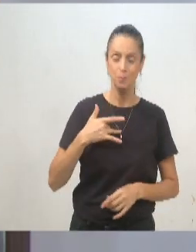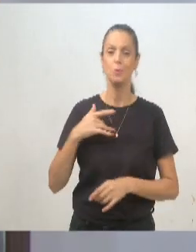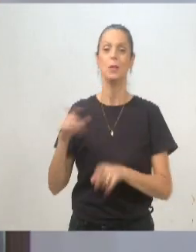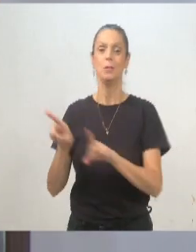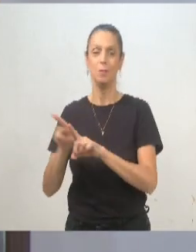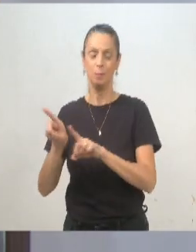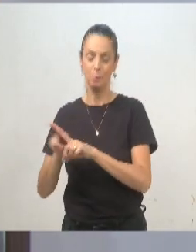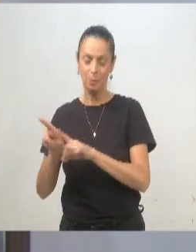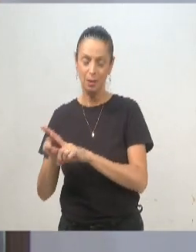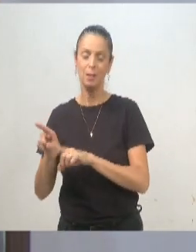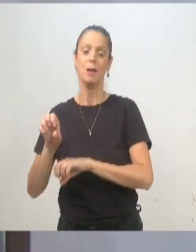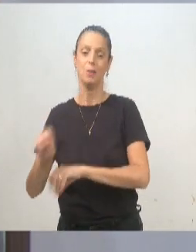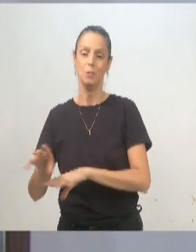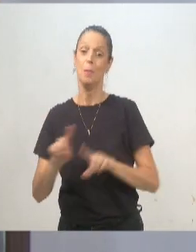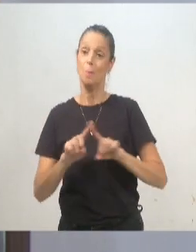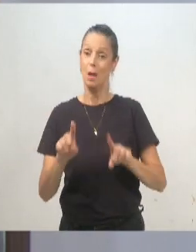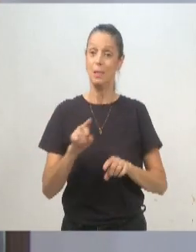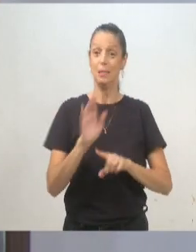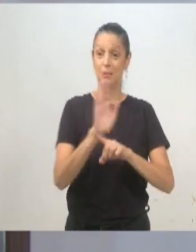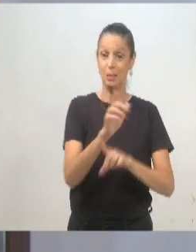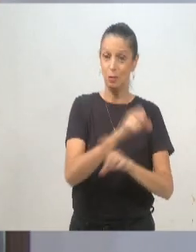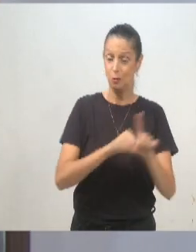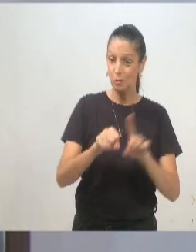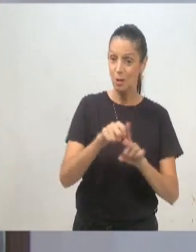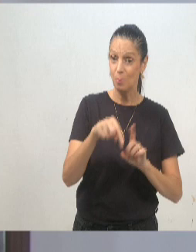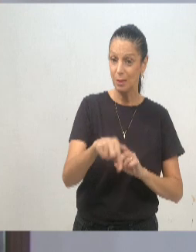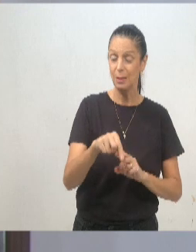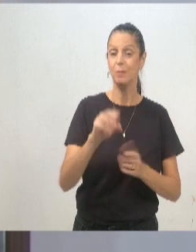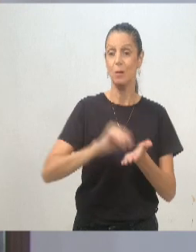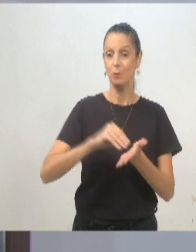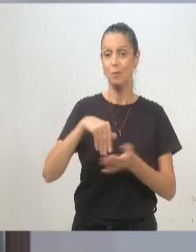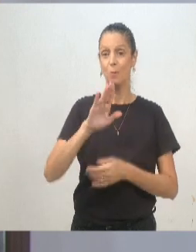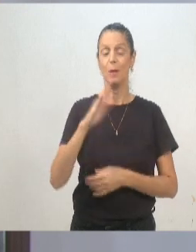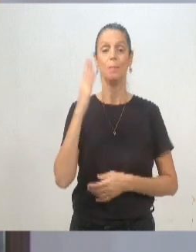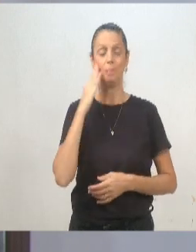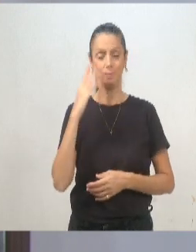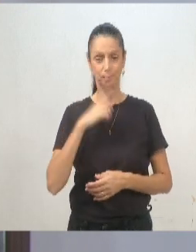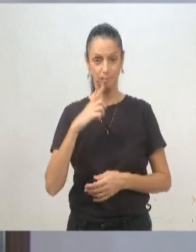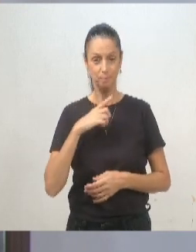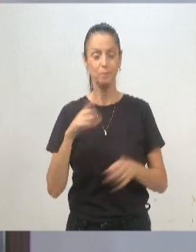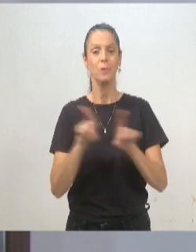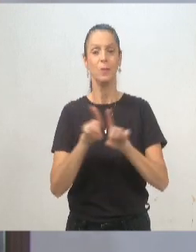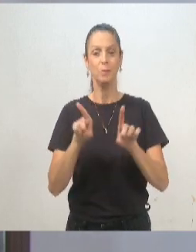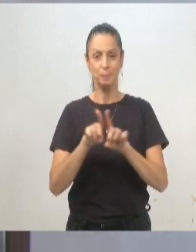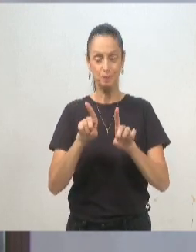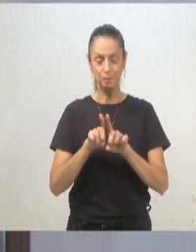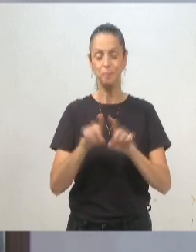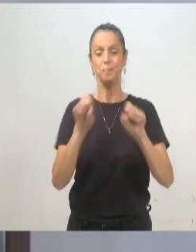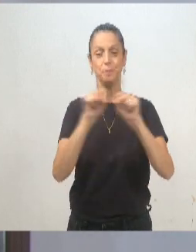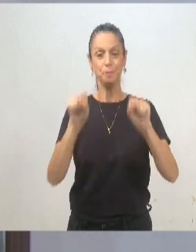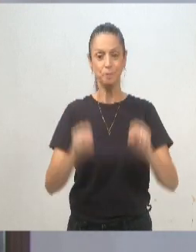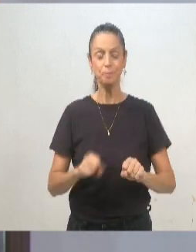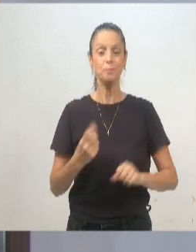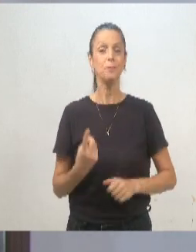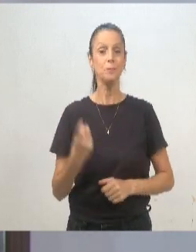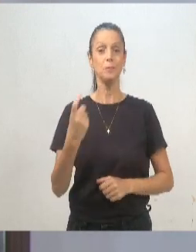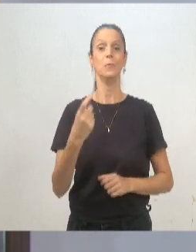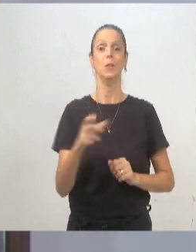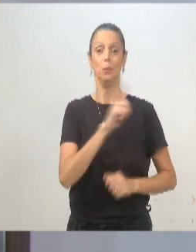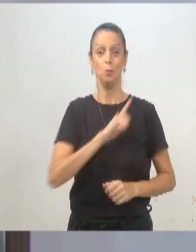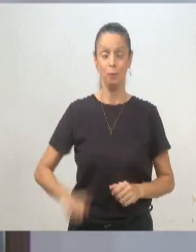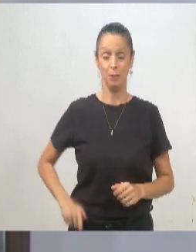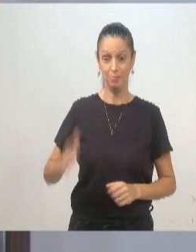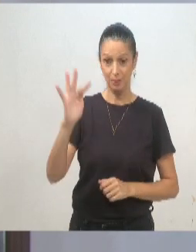assistência social, que apesar de ter um sistema único da assistência social, que foi criado pelo governo federal, mas que não